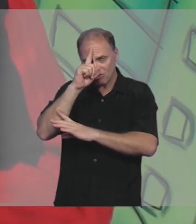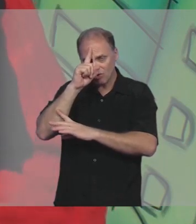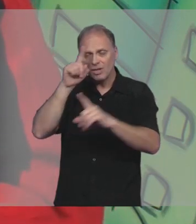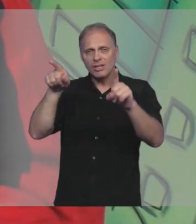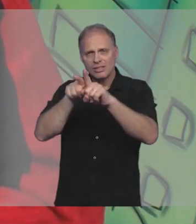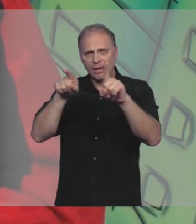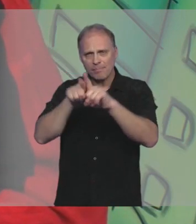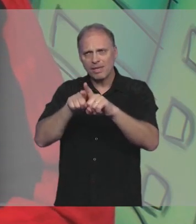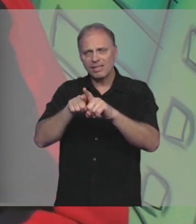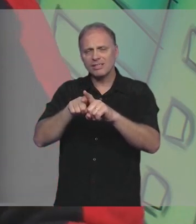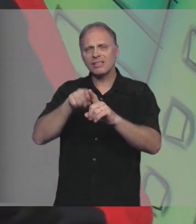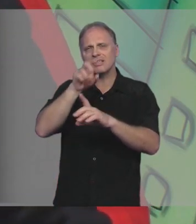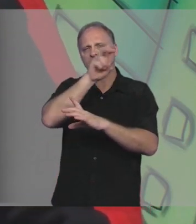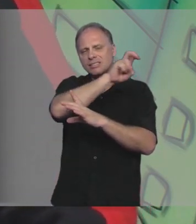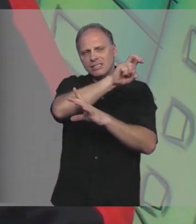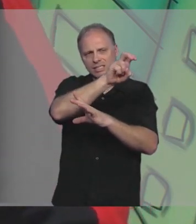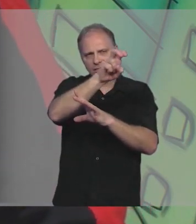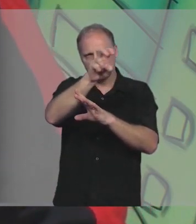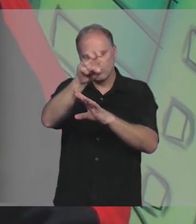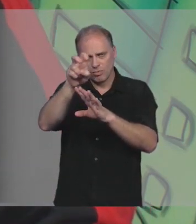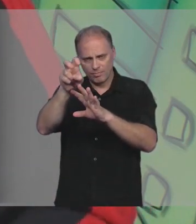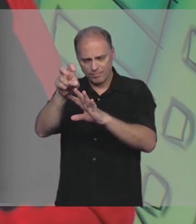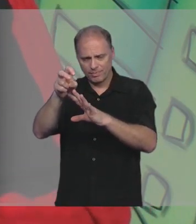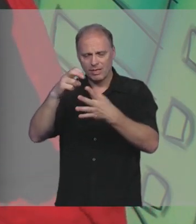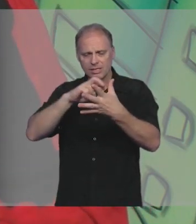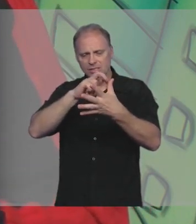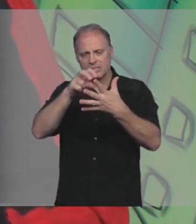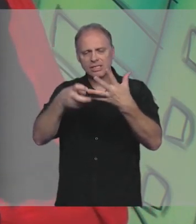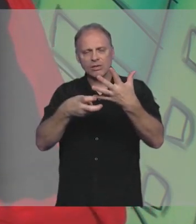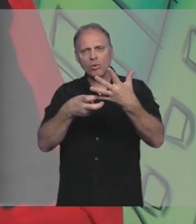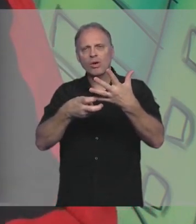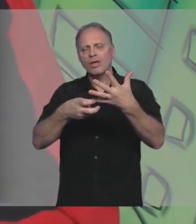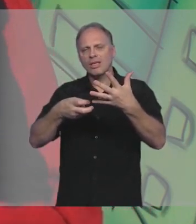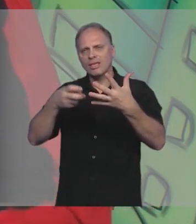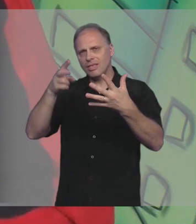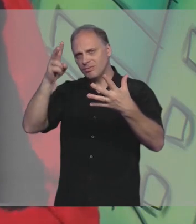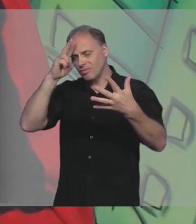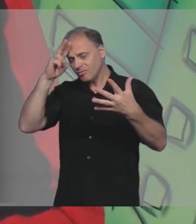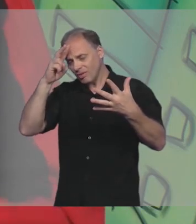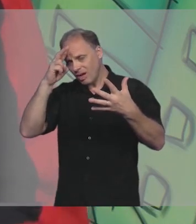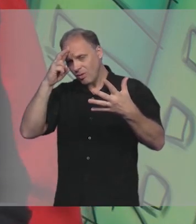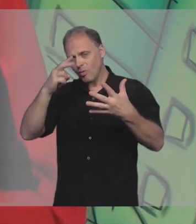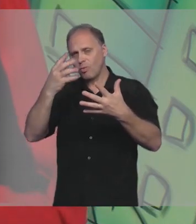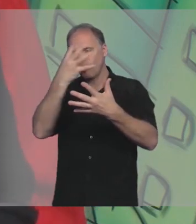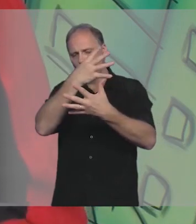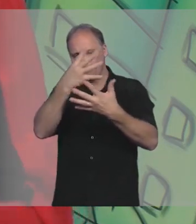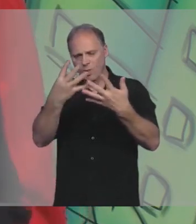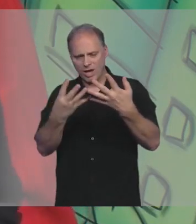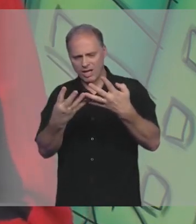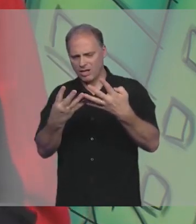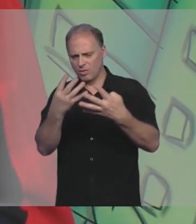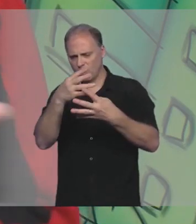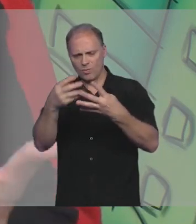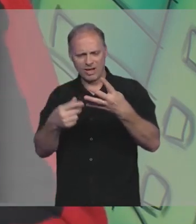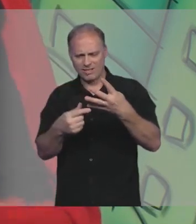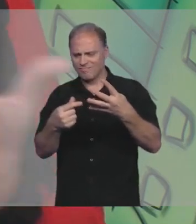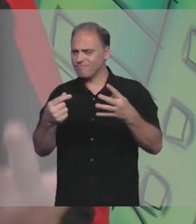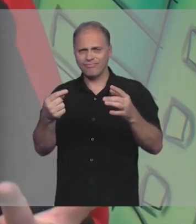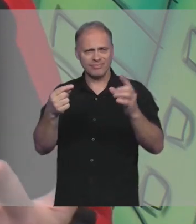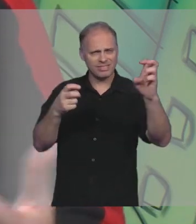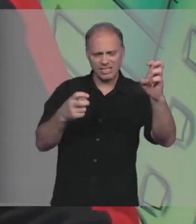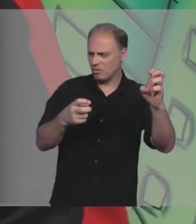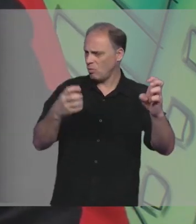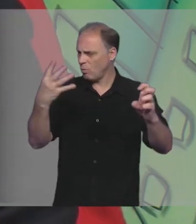previa 5 itinerários. Já a BNCC está prevendo 4, então tem alguns que estão dizendo que elas não estão se conversando, não